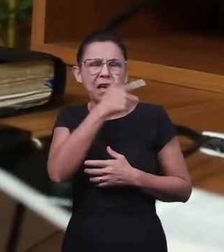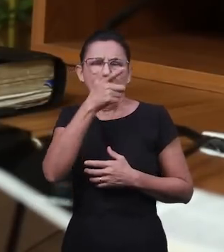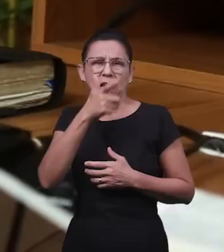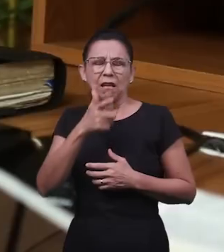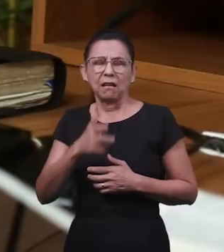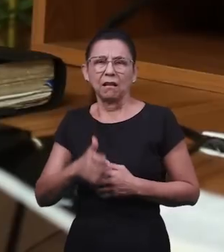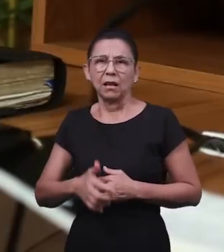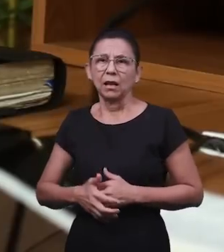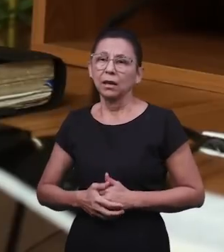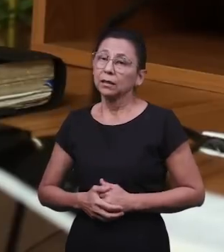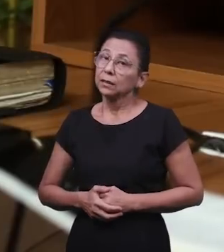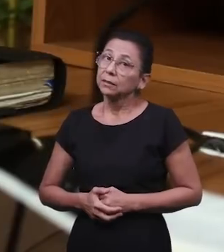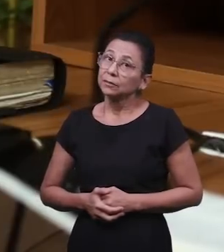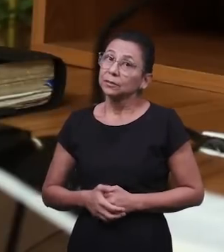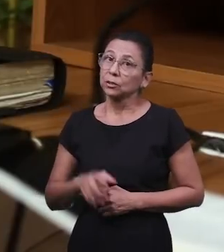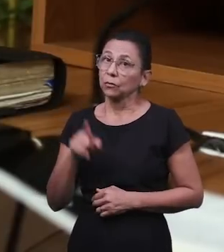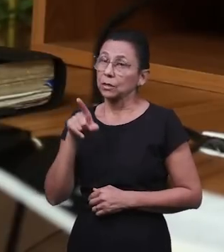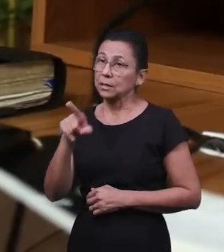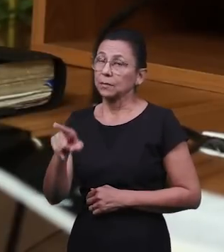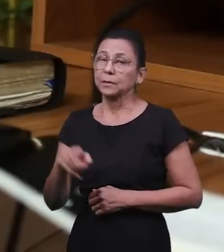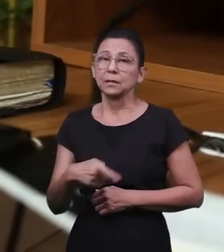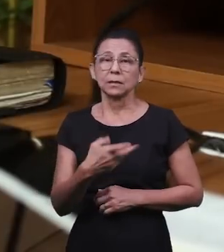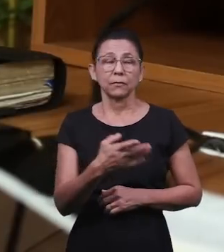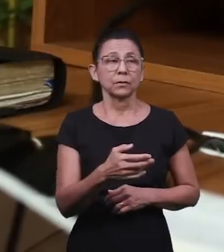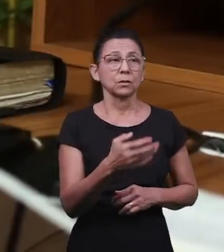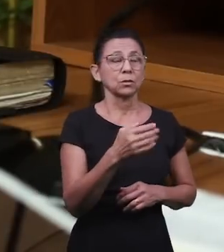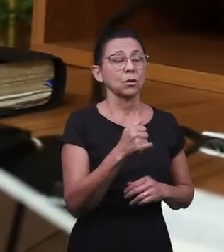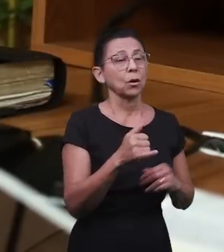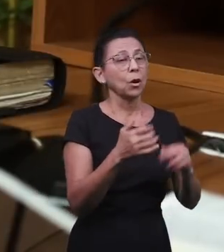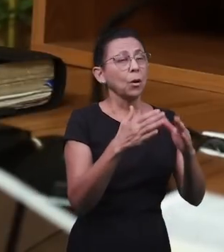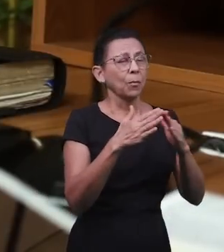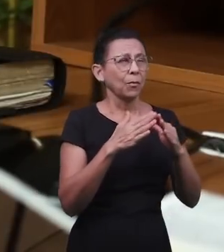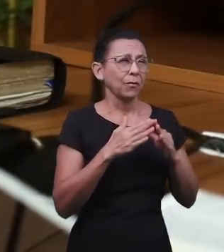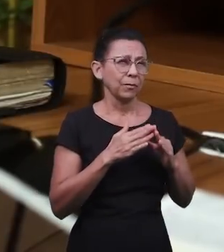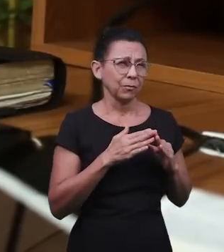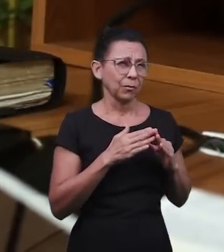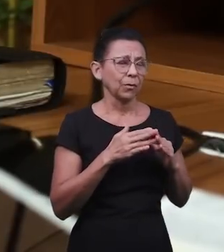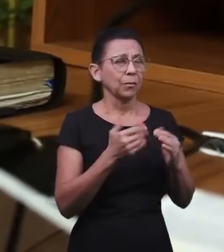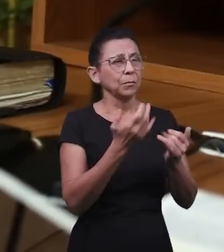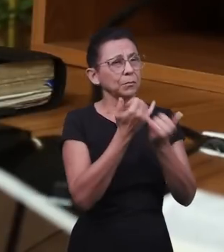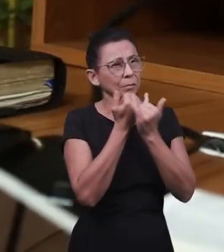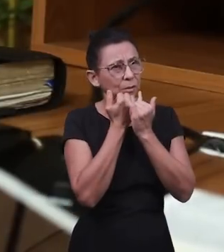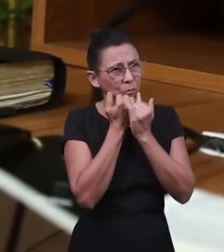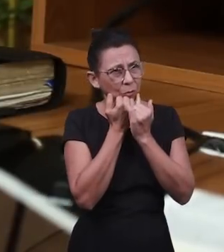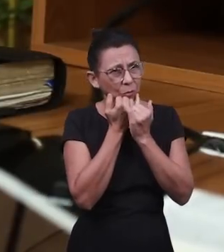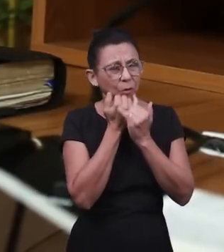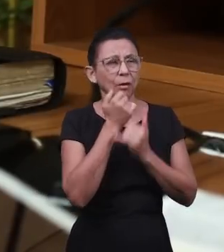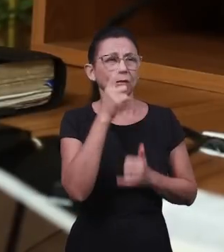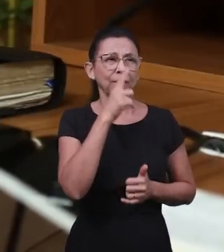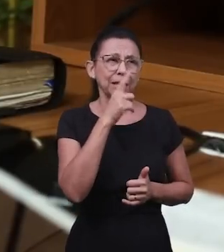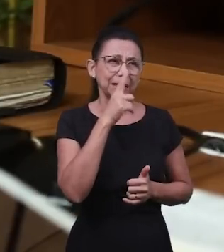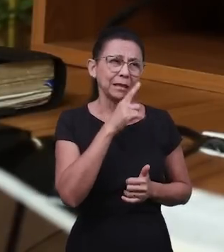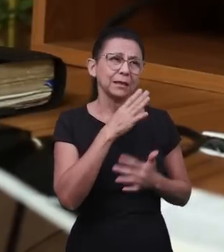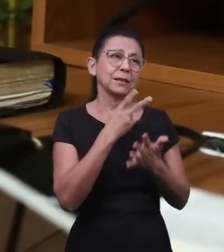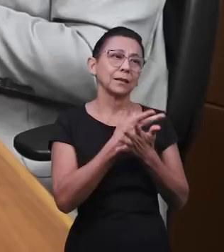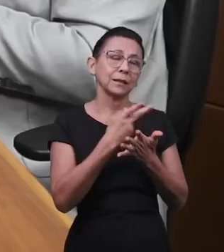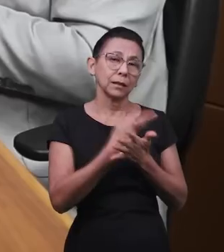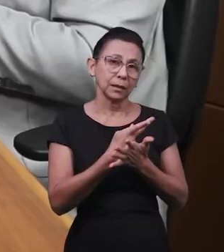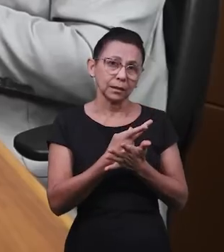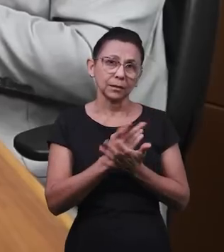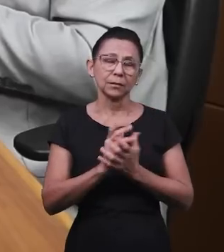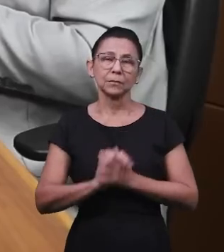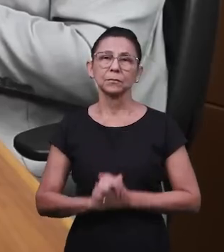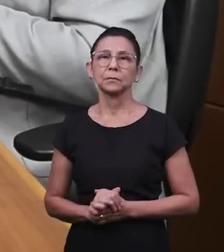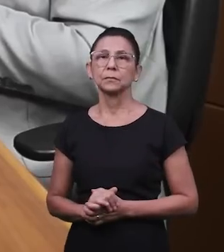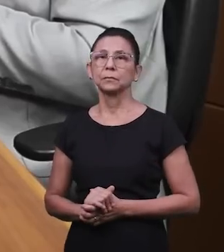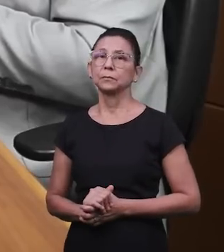aqui, eu falhei nisso aqui, porque nós somos humanos, né? Somos falhos. Né? E a confissão